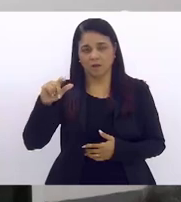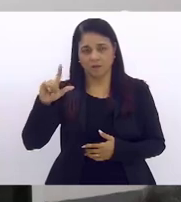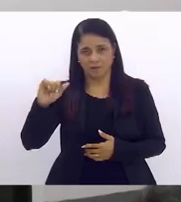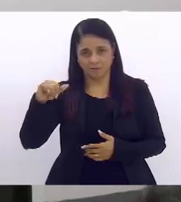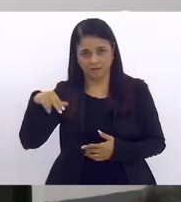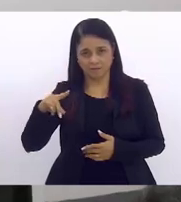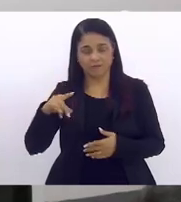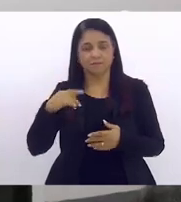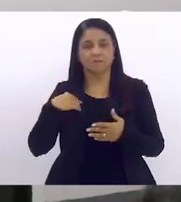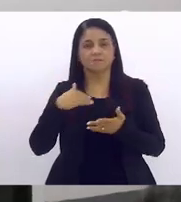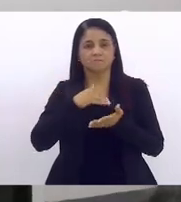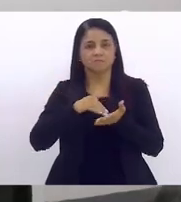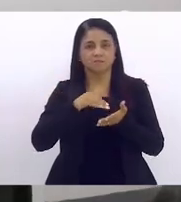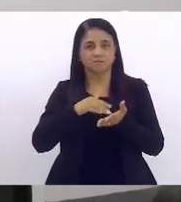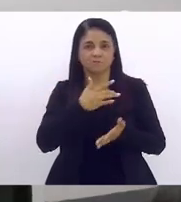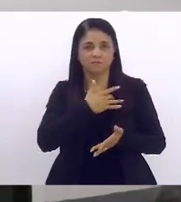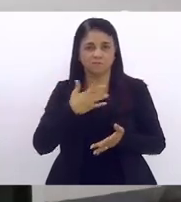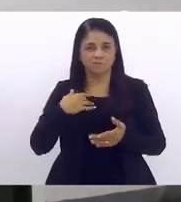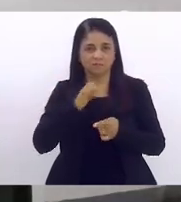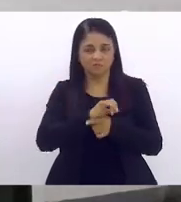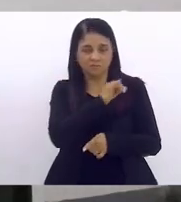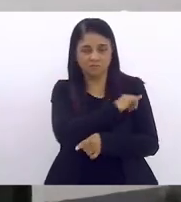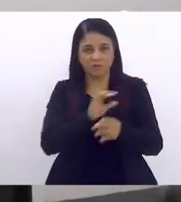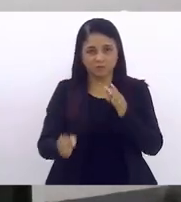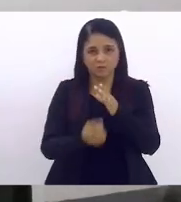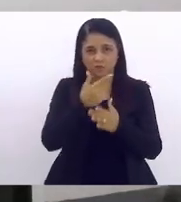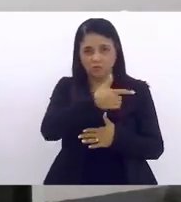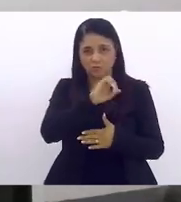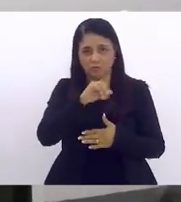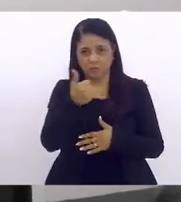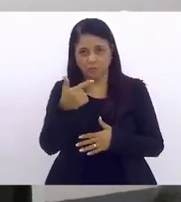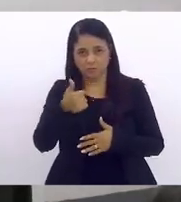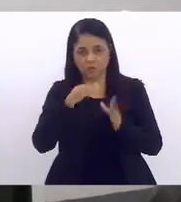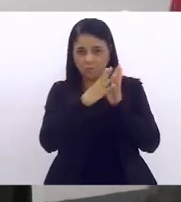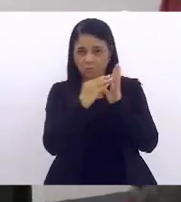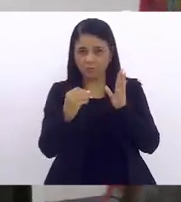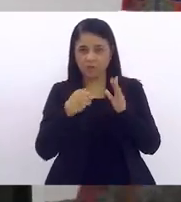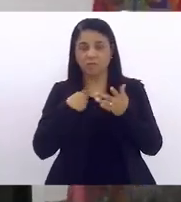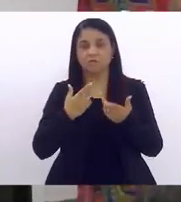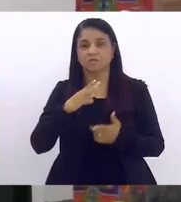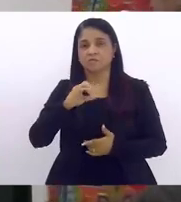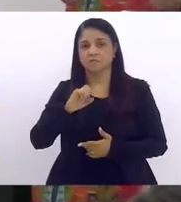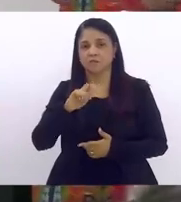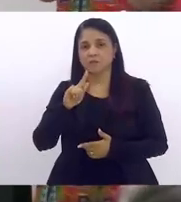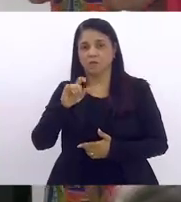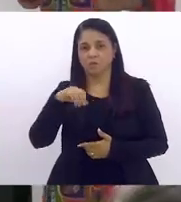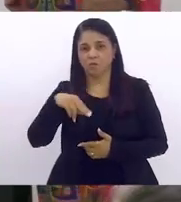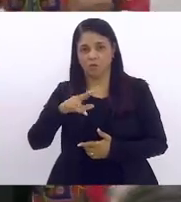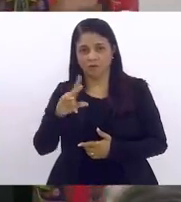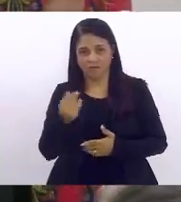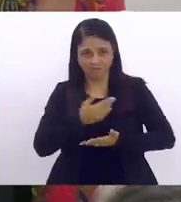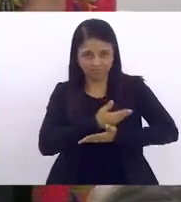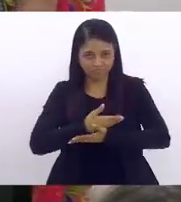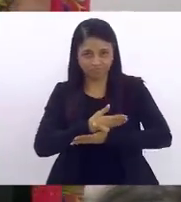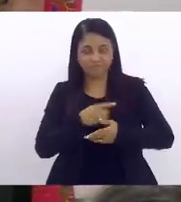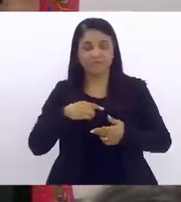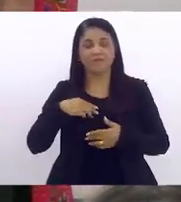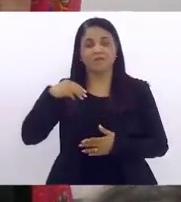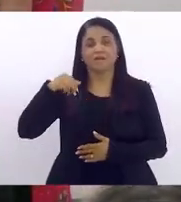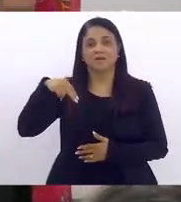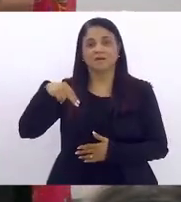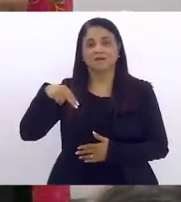Janeiro. É inaugurada em 2012 como unidade modelo da nova rede Cegonha, o Hospital Maternidade Maria Amélia Buarque de